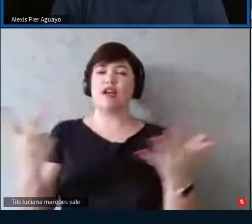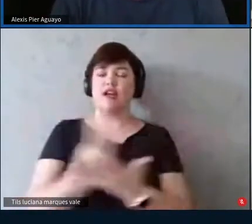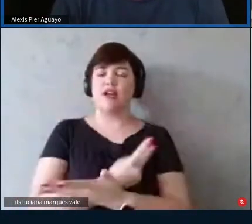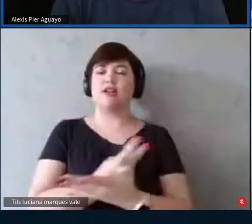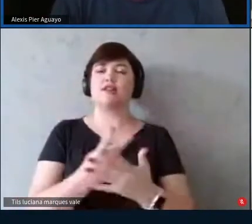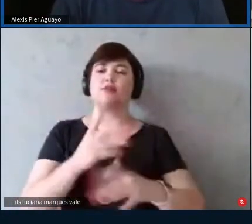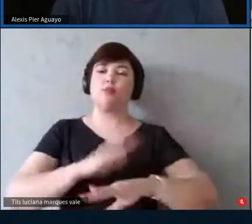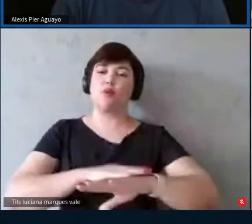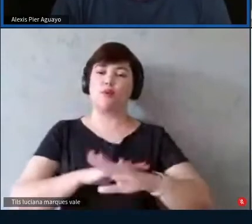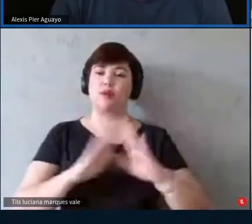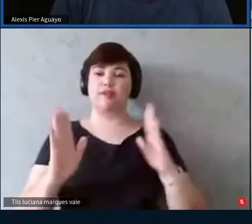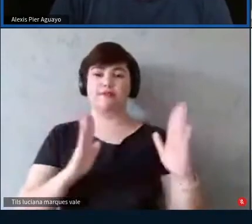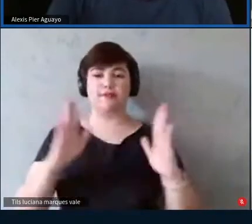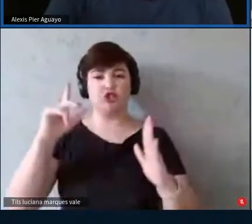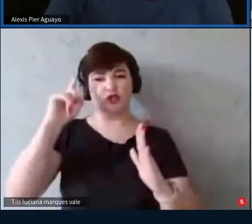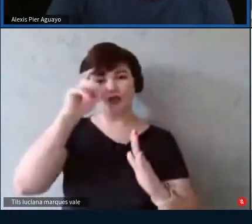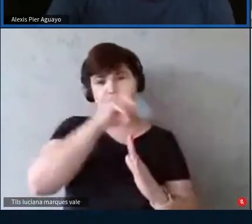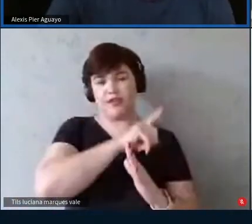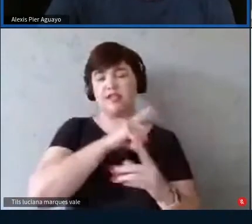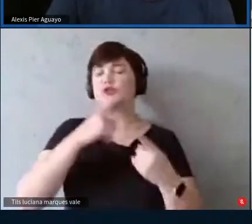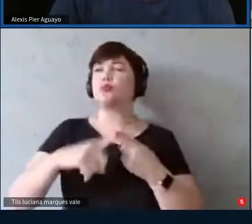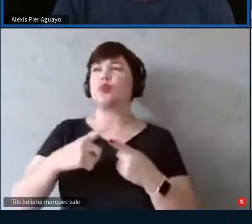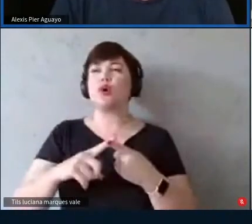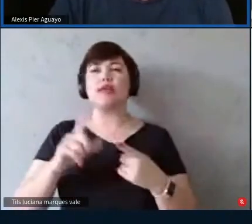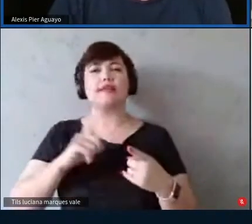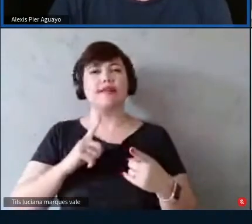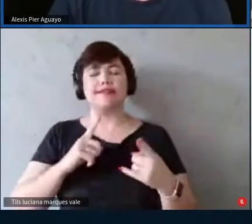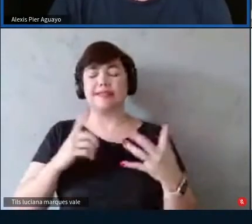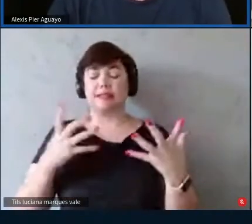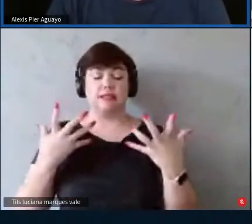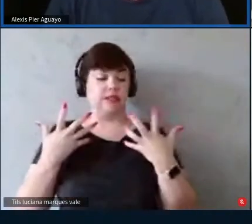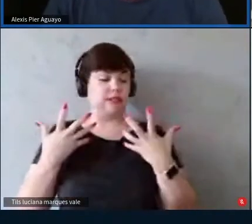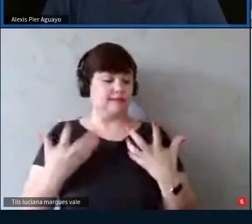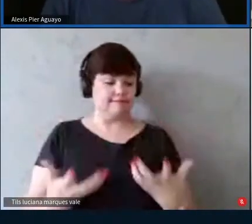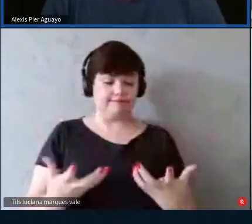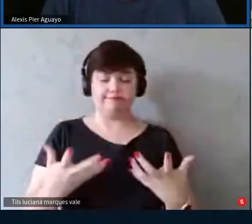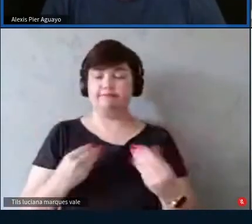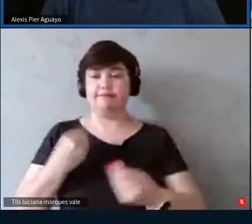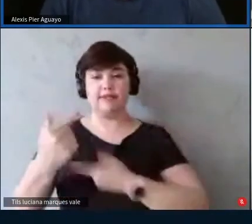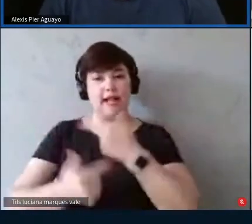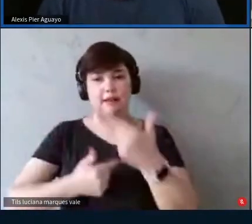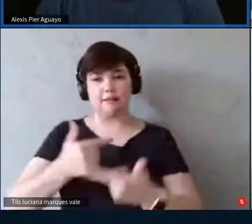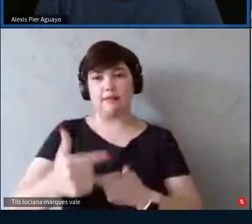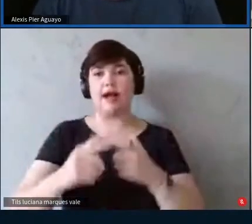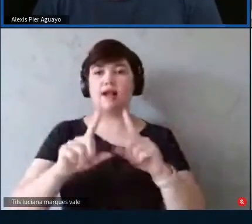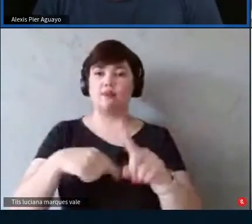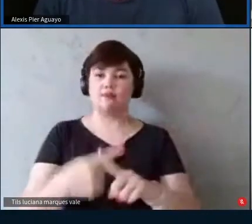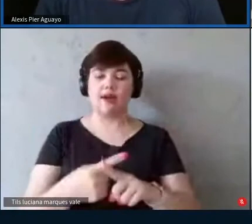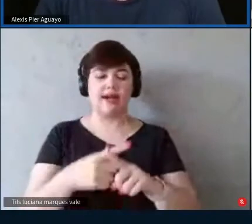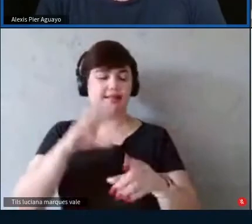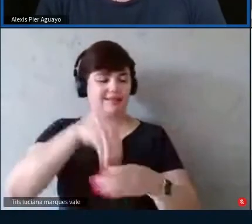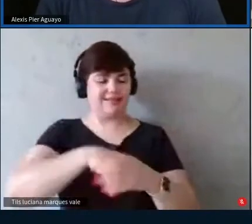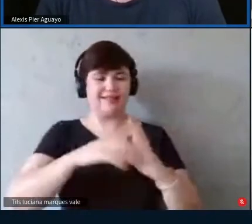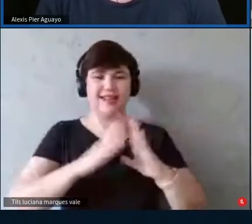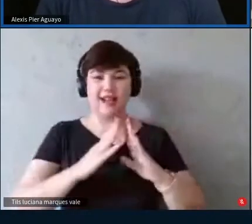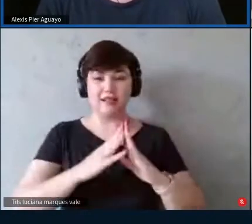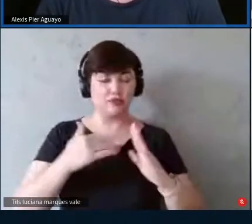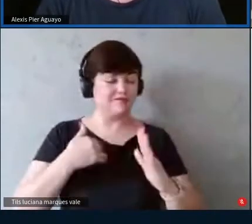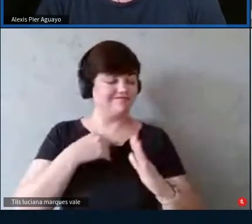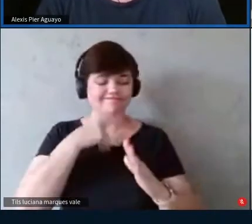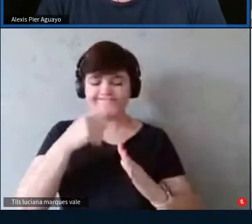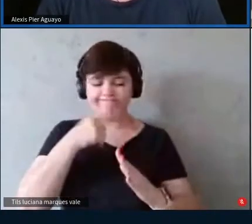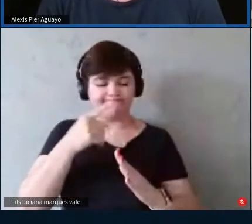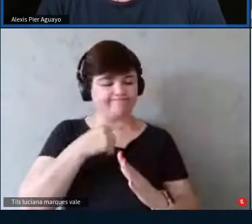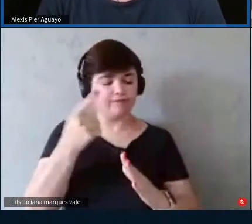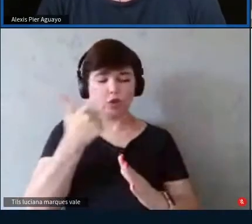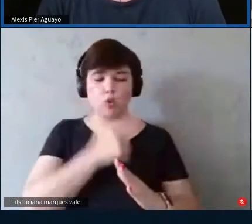num momento muito difícil, com um acúmulo muito grande de trabalho com as questões aqui em casa que eu não estava conseguindo